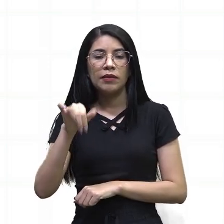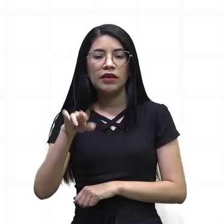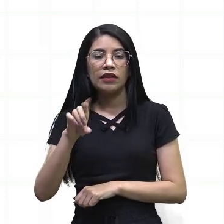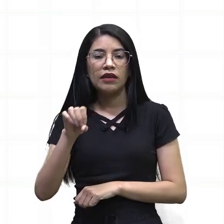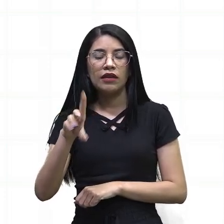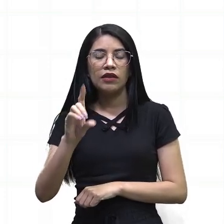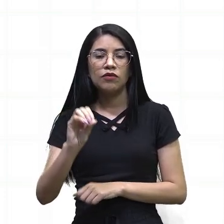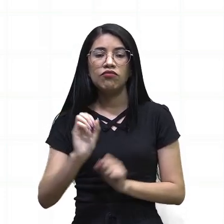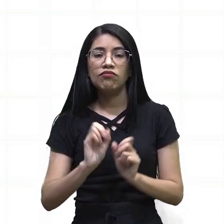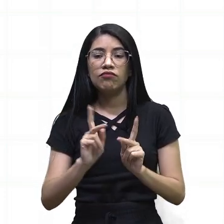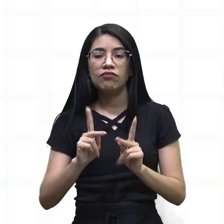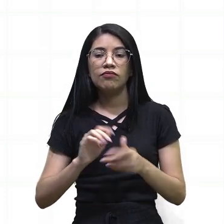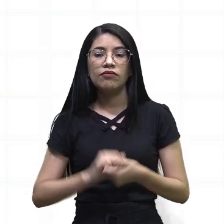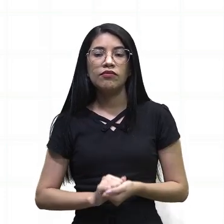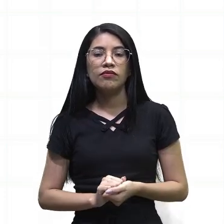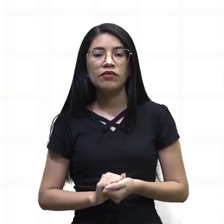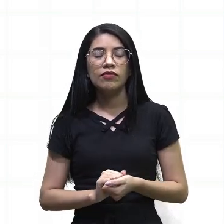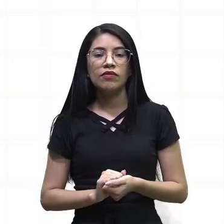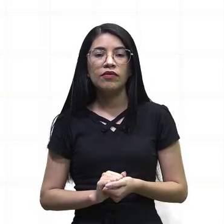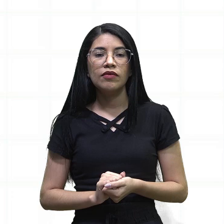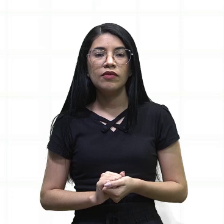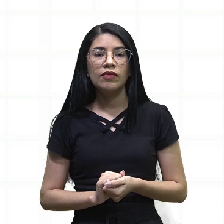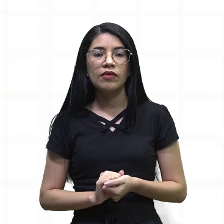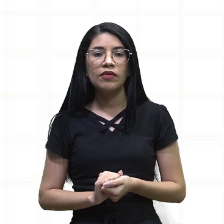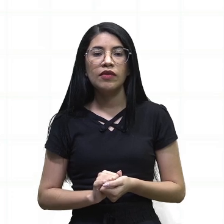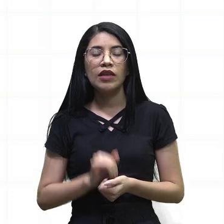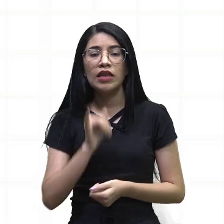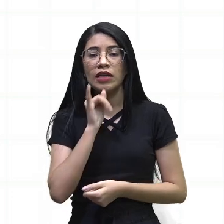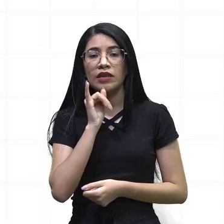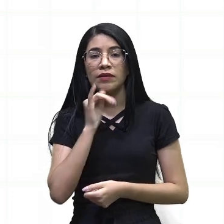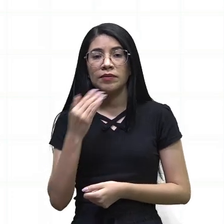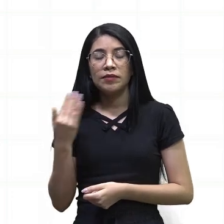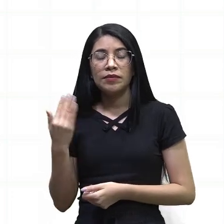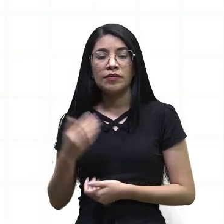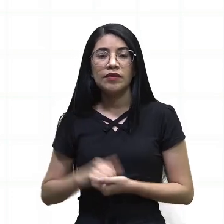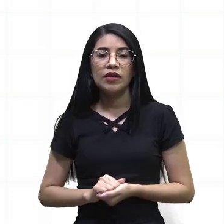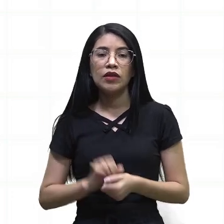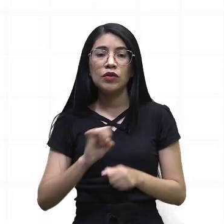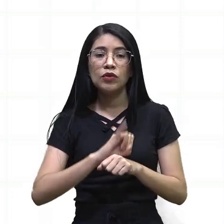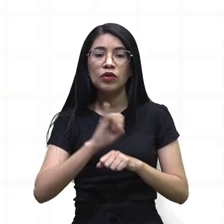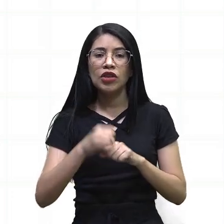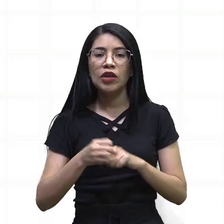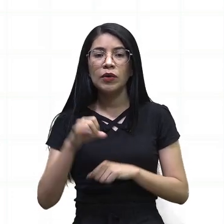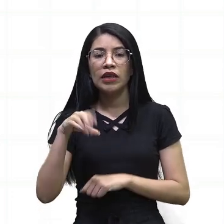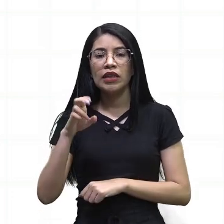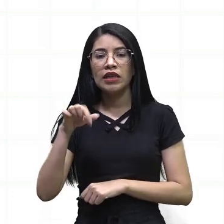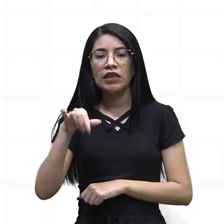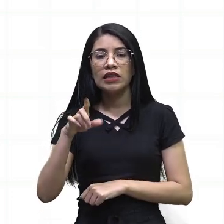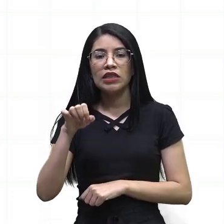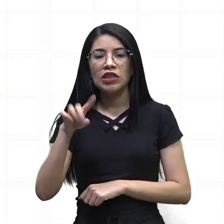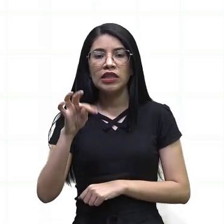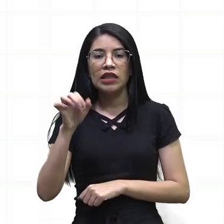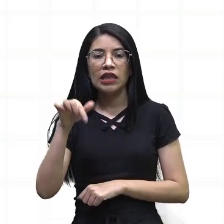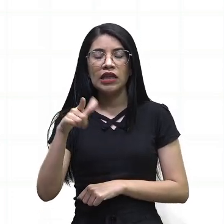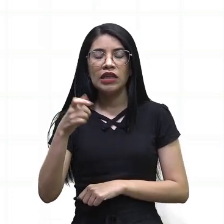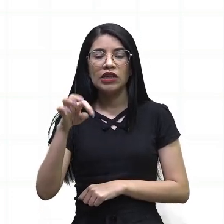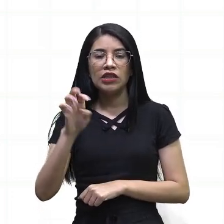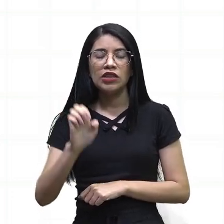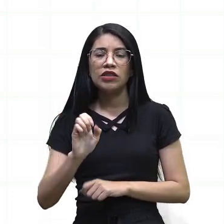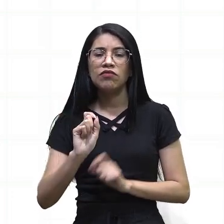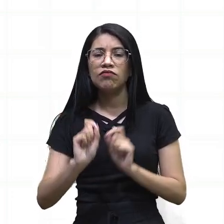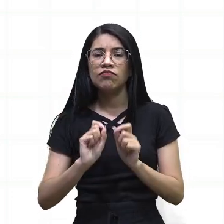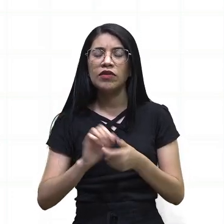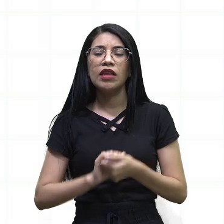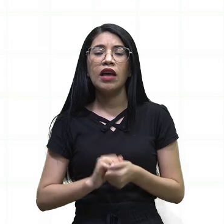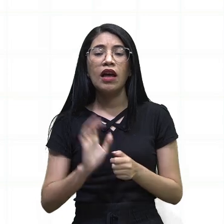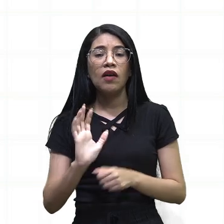indeterminado, ok? Vamos para o nosso último sujeito, sujeito inexistente. Ocorre em orações